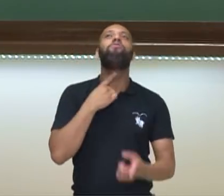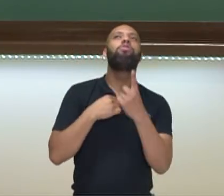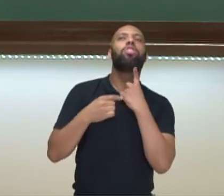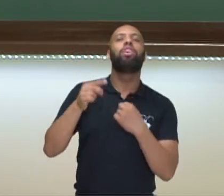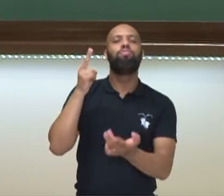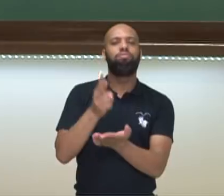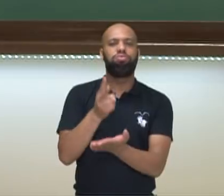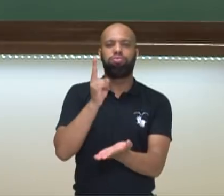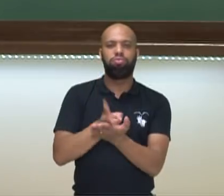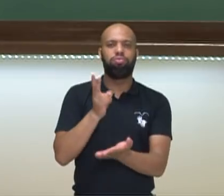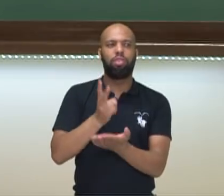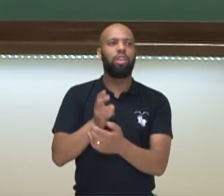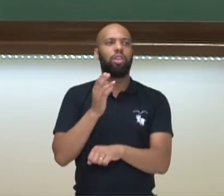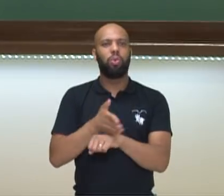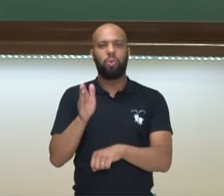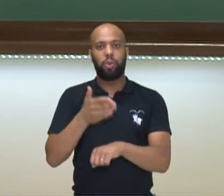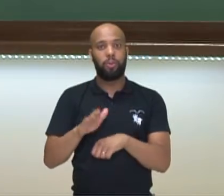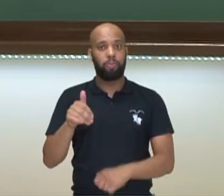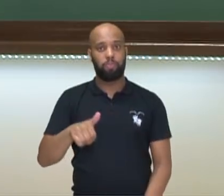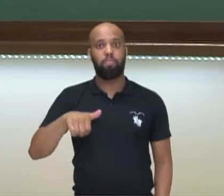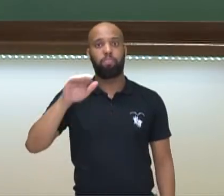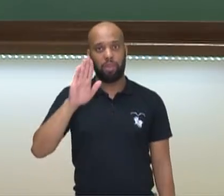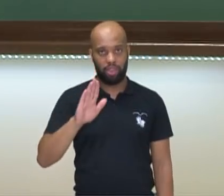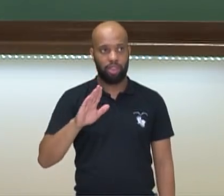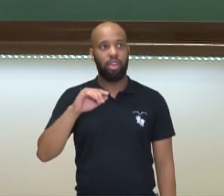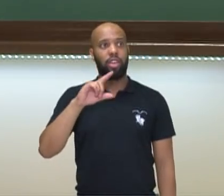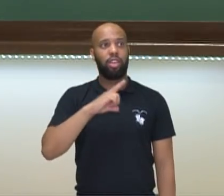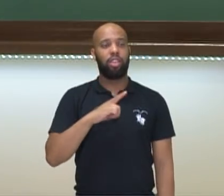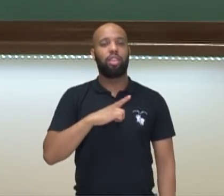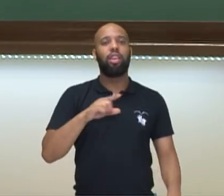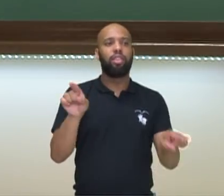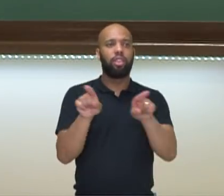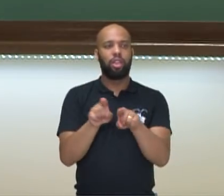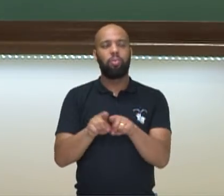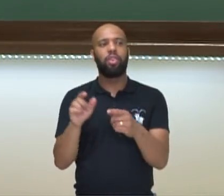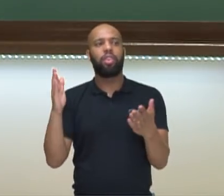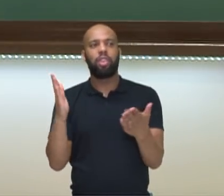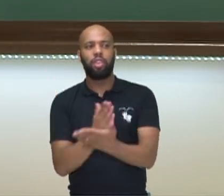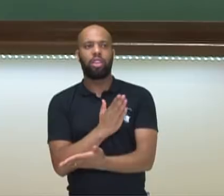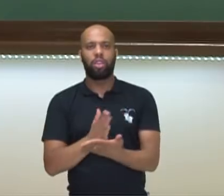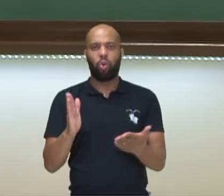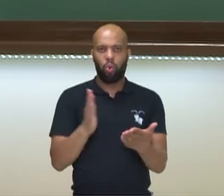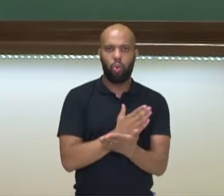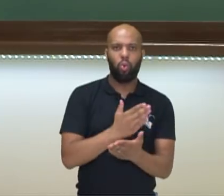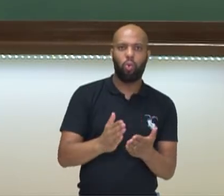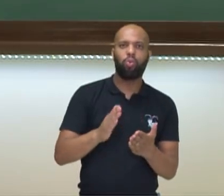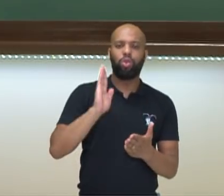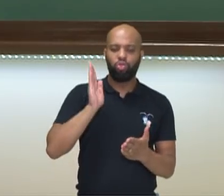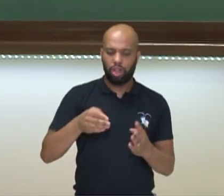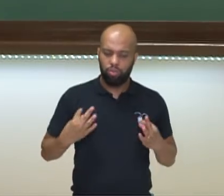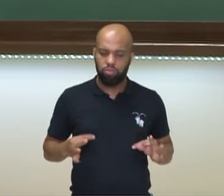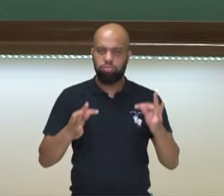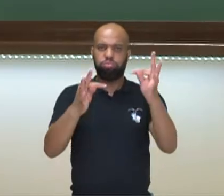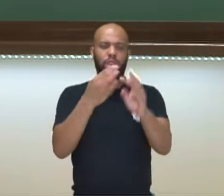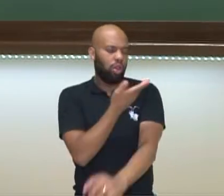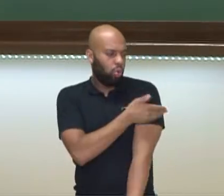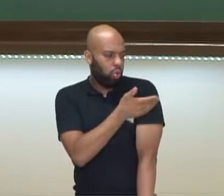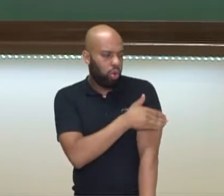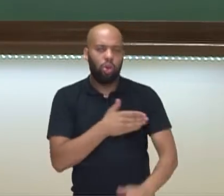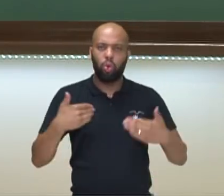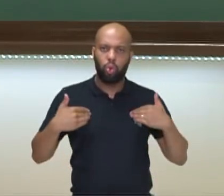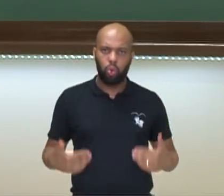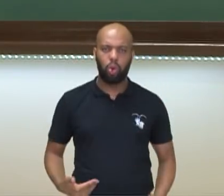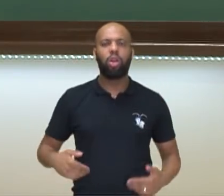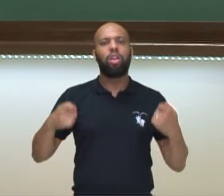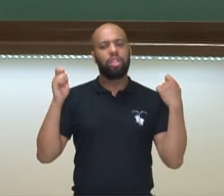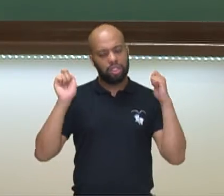vontade de treinar mais. E existem dispositivos aí desenvolvidos para o treino físico que